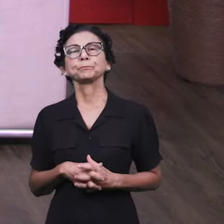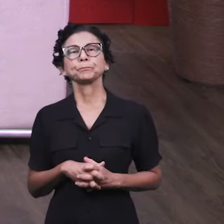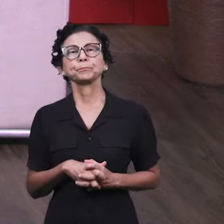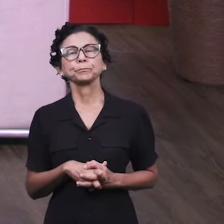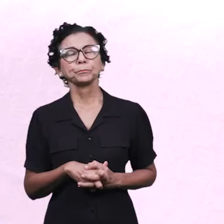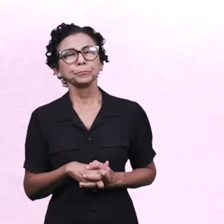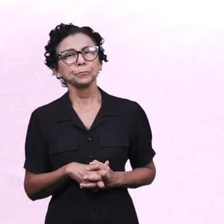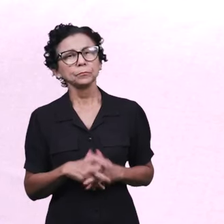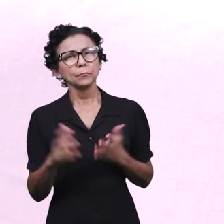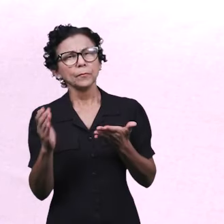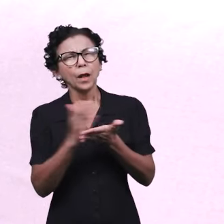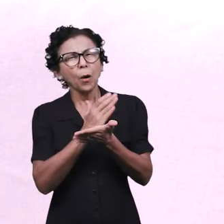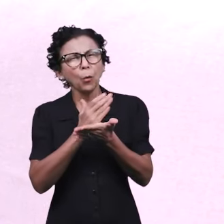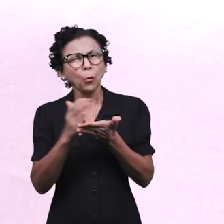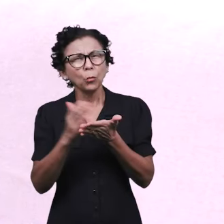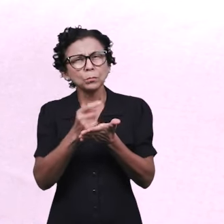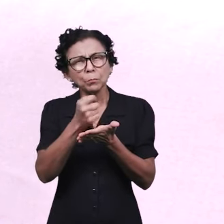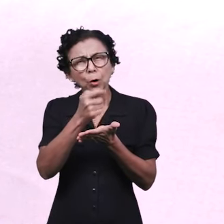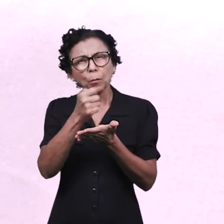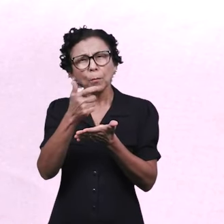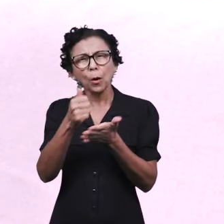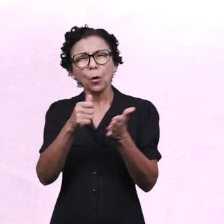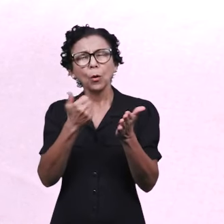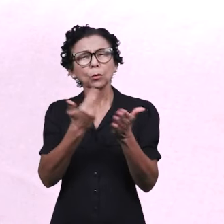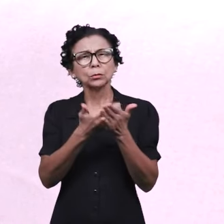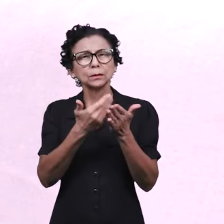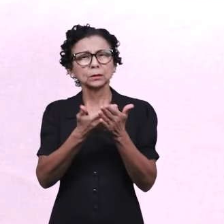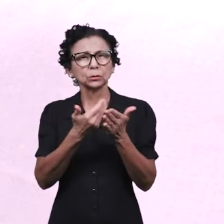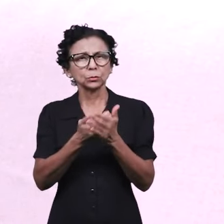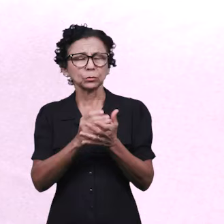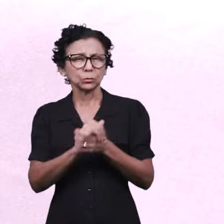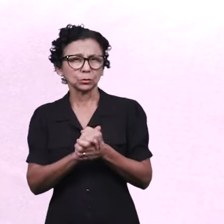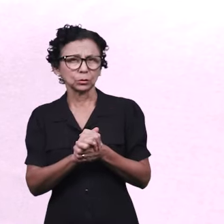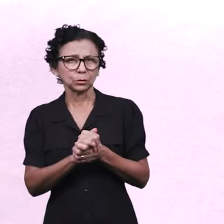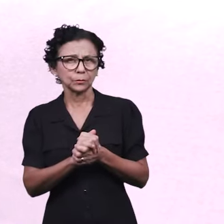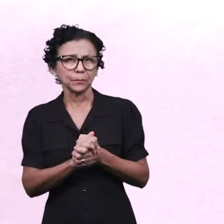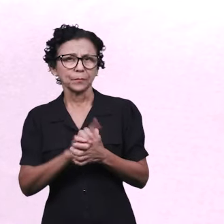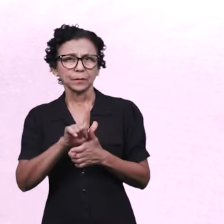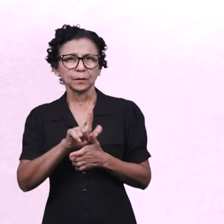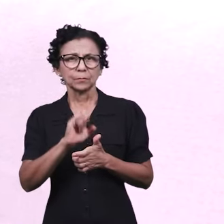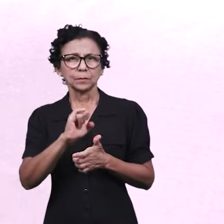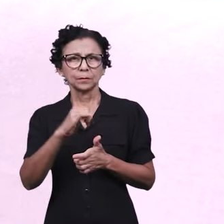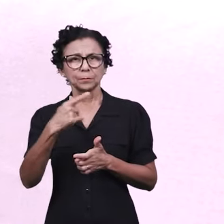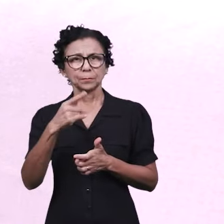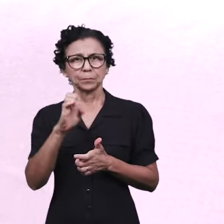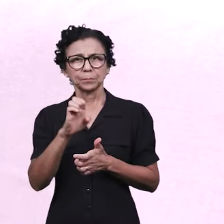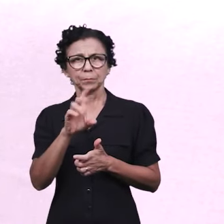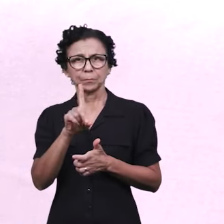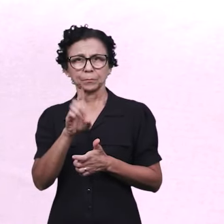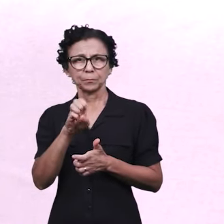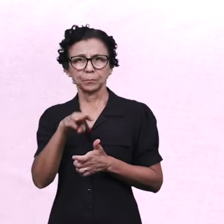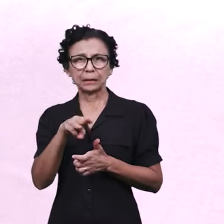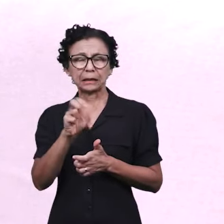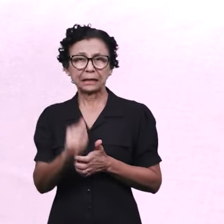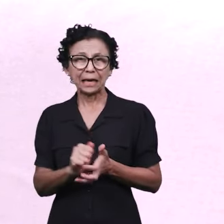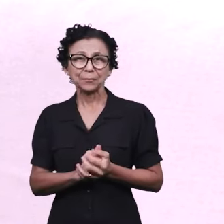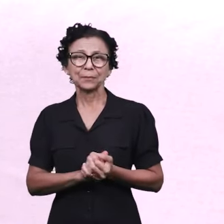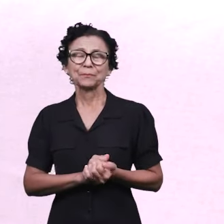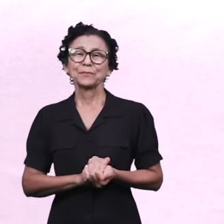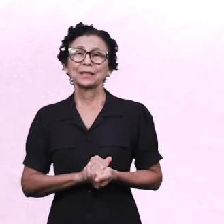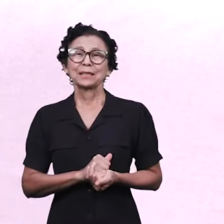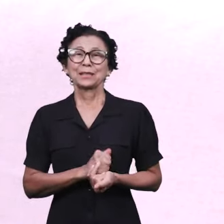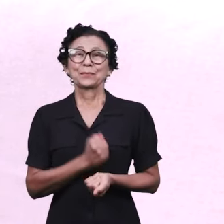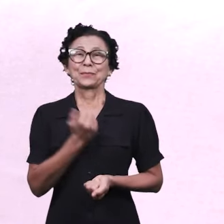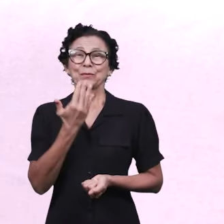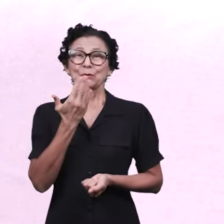poucos estudos que que tem sobre o lipedema é que os alimentos eh inflamatórios prejudicam